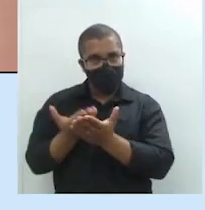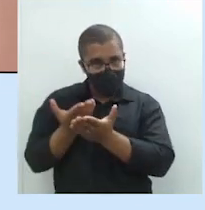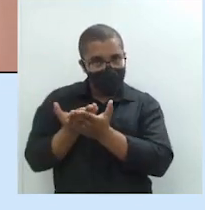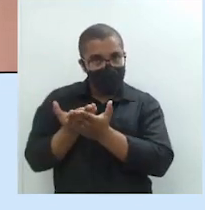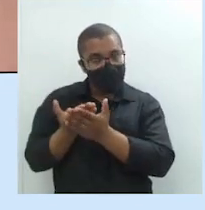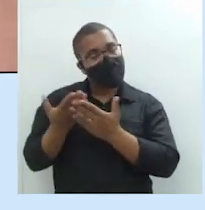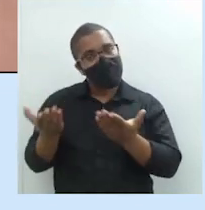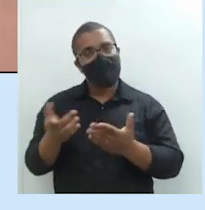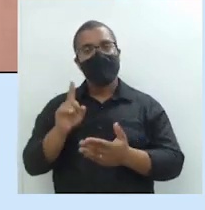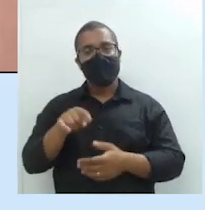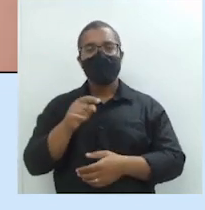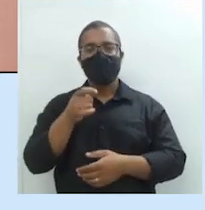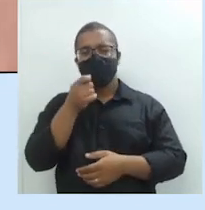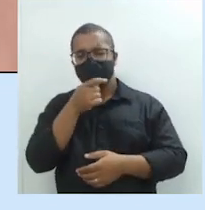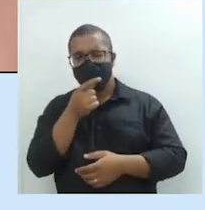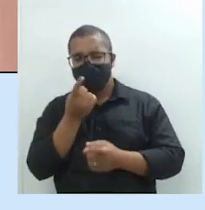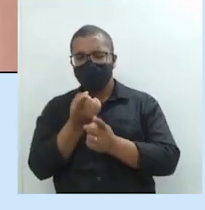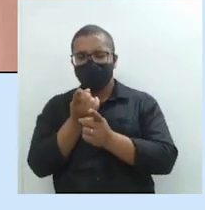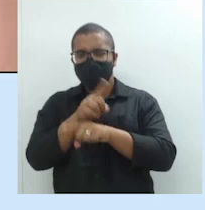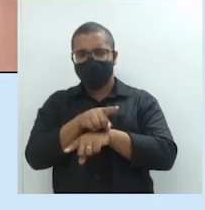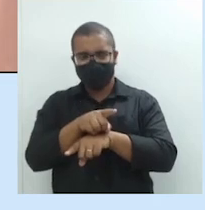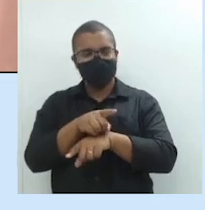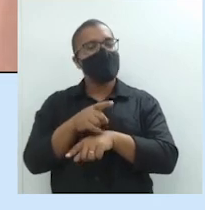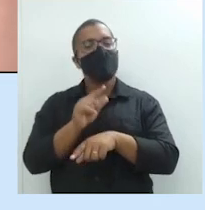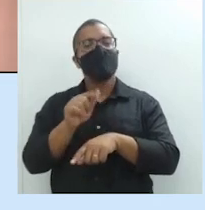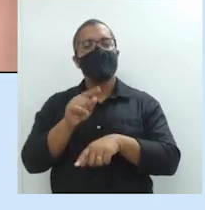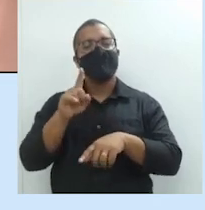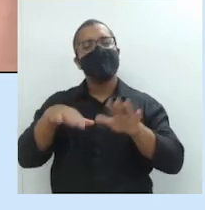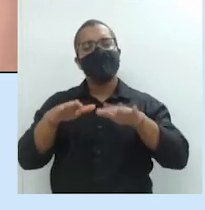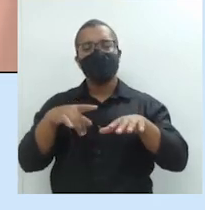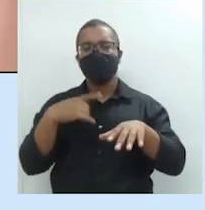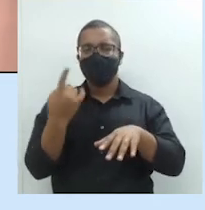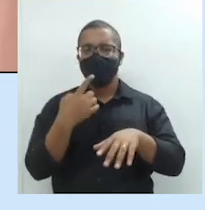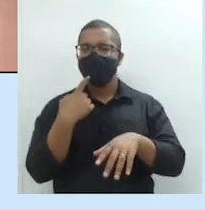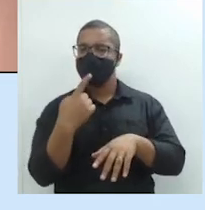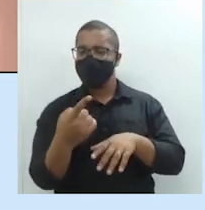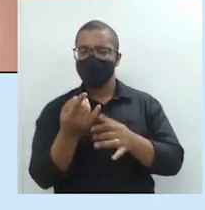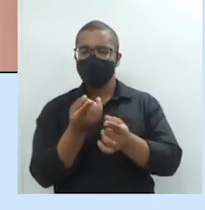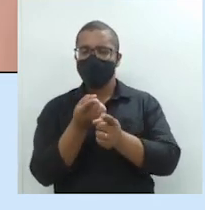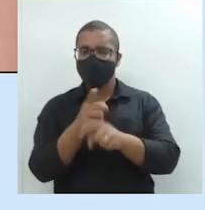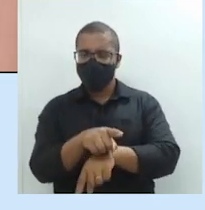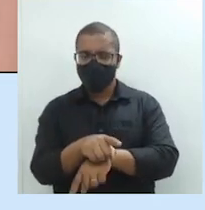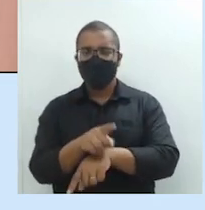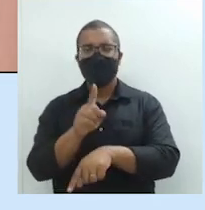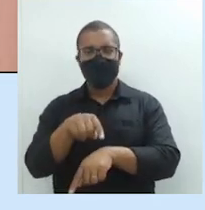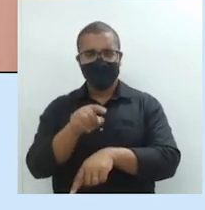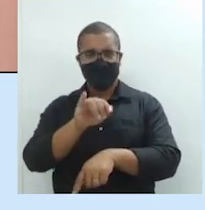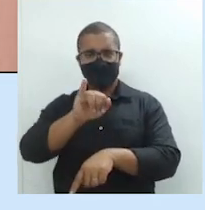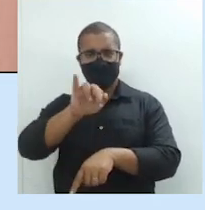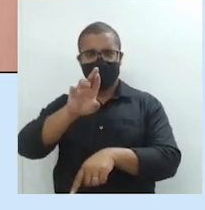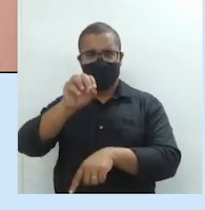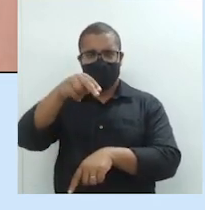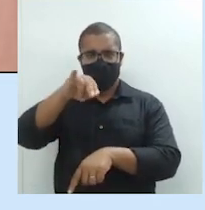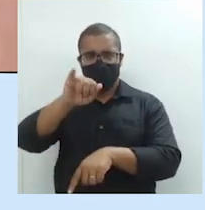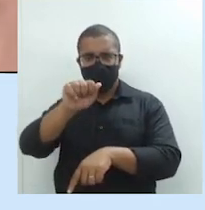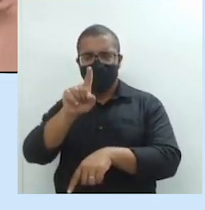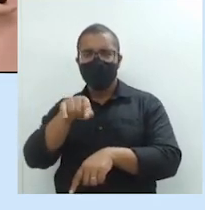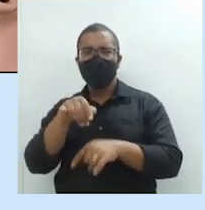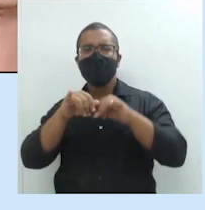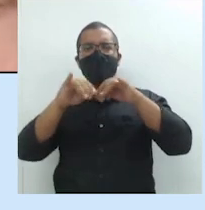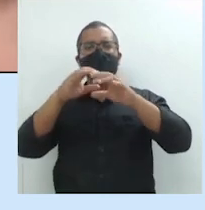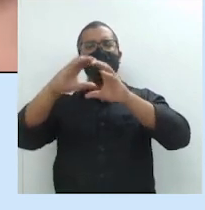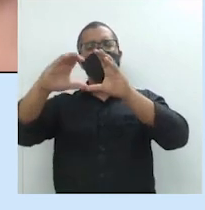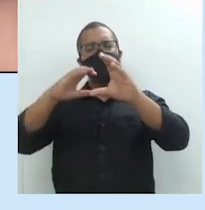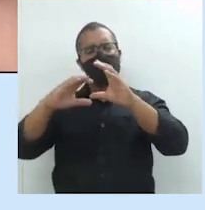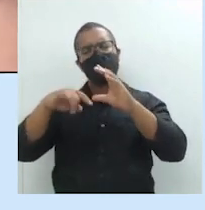aula, a ironia. Muitas vezes nós usamos a ironia para nos comunicar. Aliás, em nosso dia a dia,